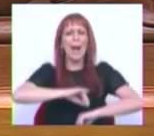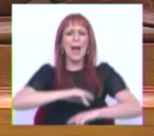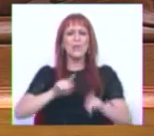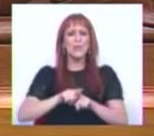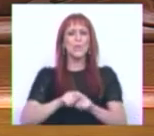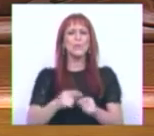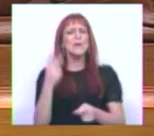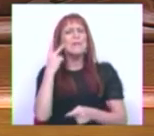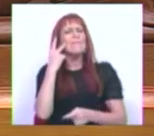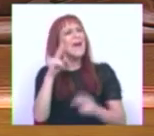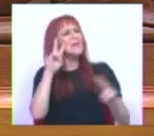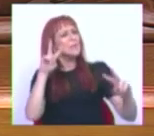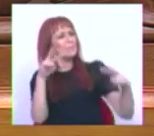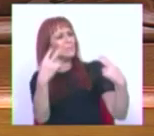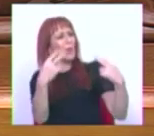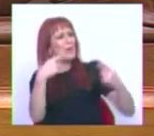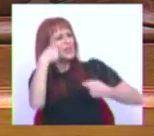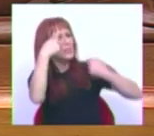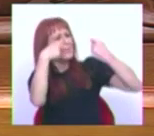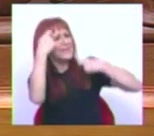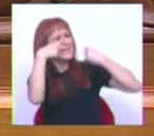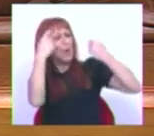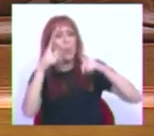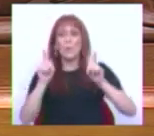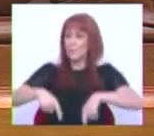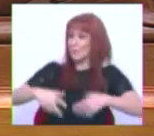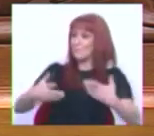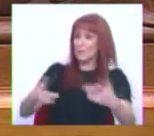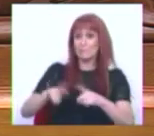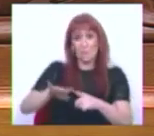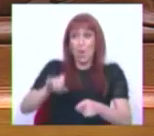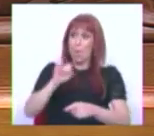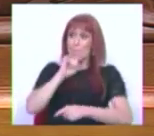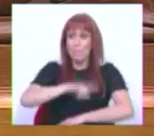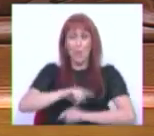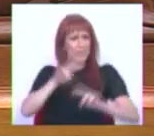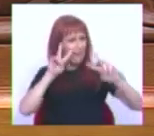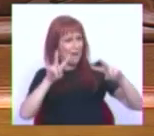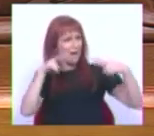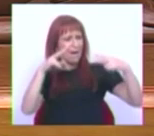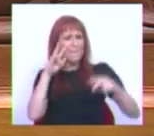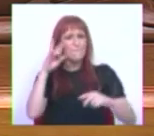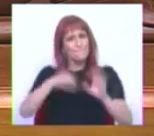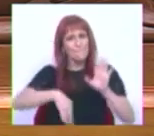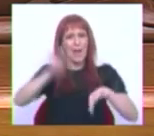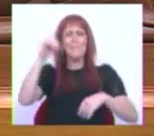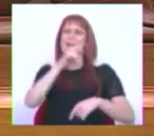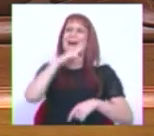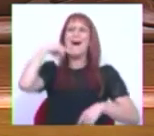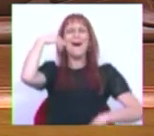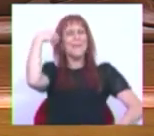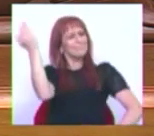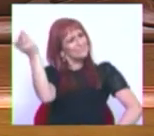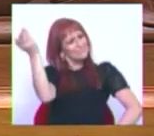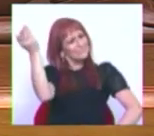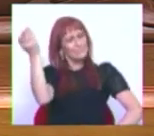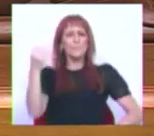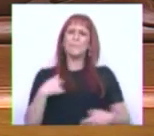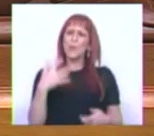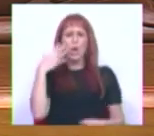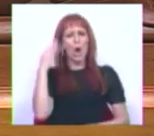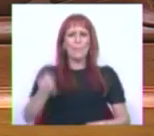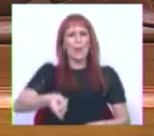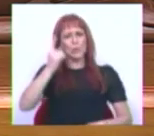onde se vejam as suas expressões e afetos e onde possam finalmente voltar a sorrir. Não é